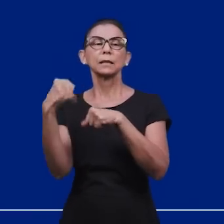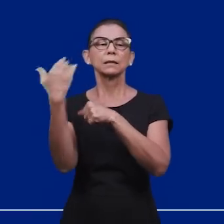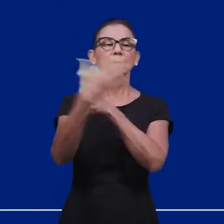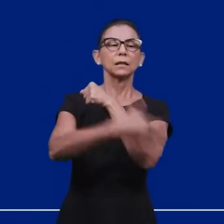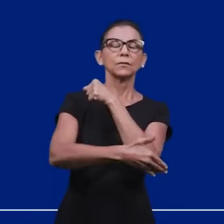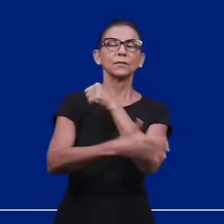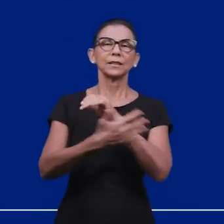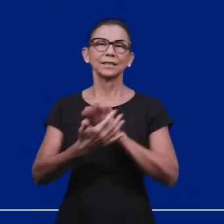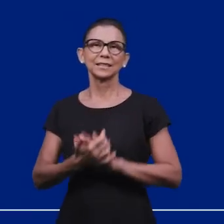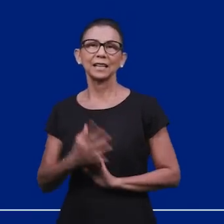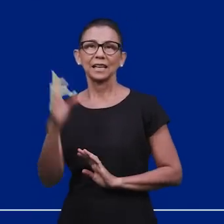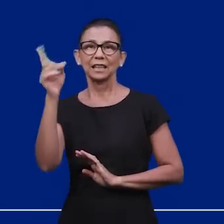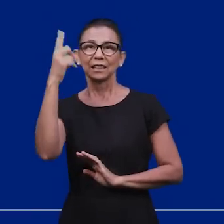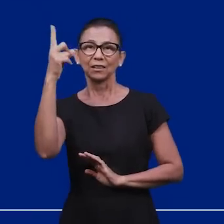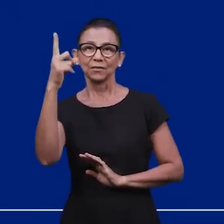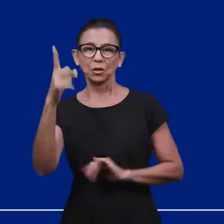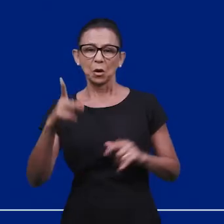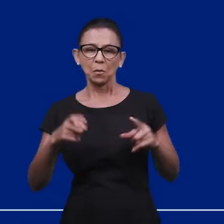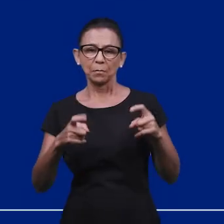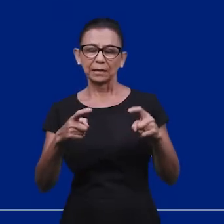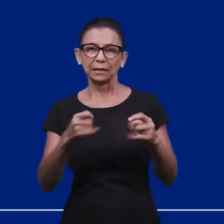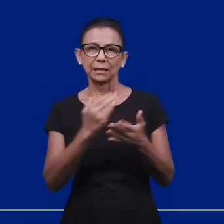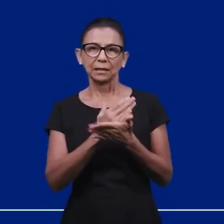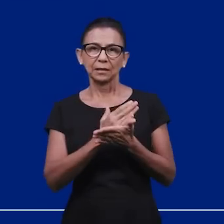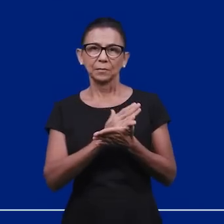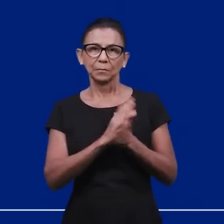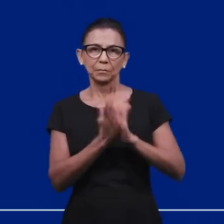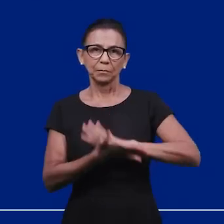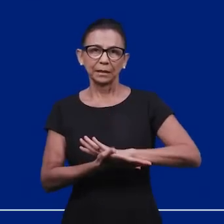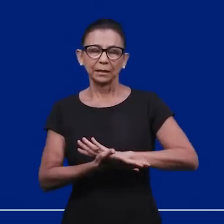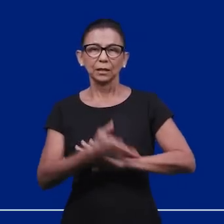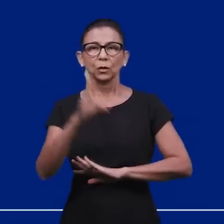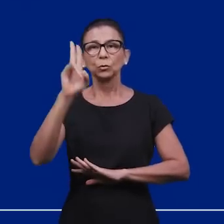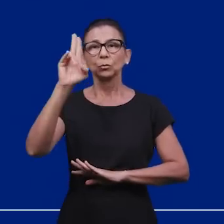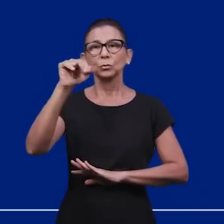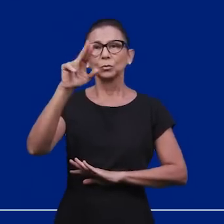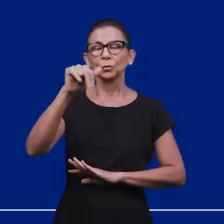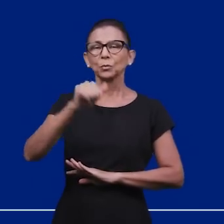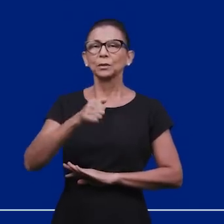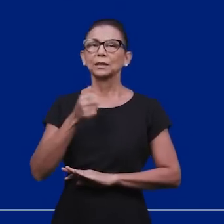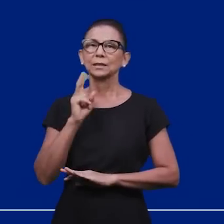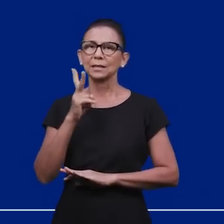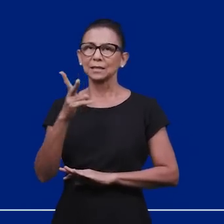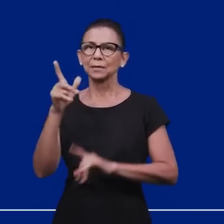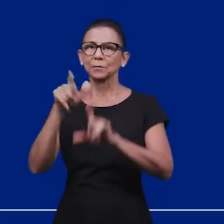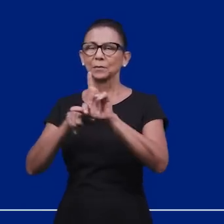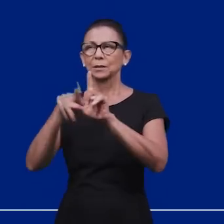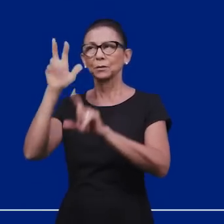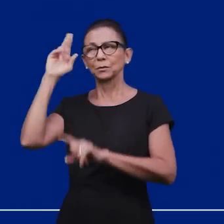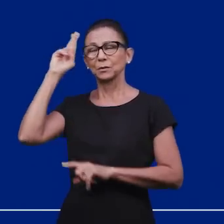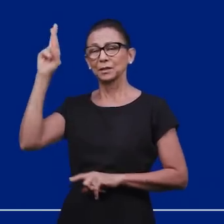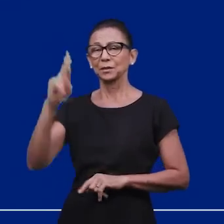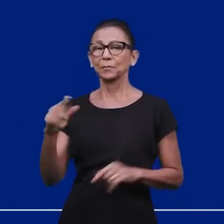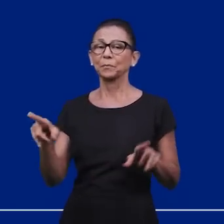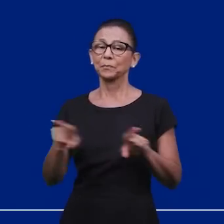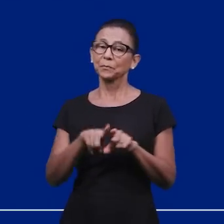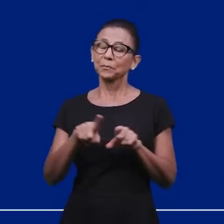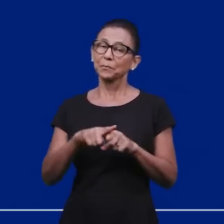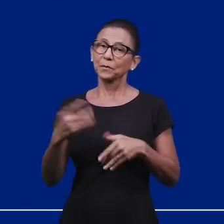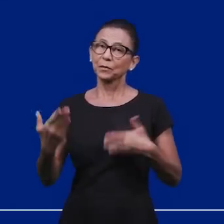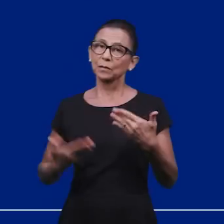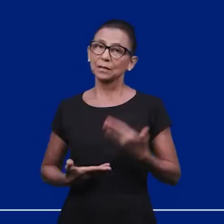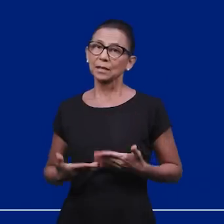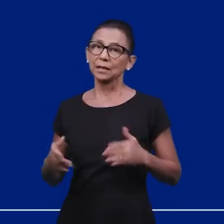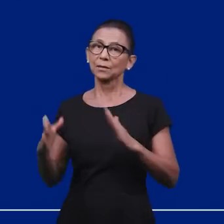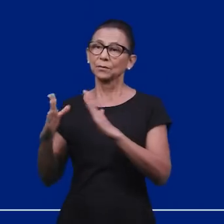foi o rei que não perdeu nenhuma batalha porque sempre lutou na dependência do Senhor. A vitória do servo e